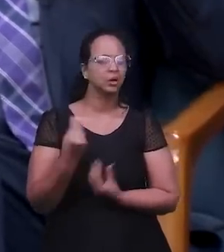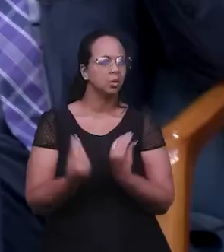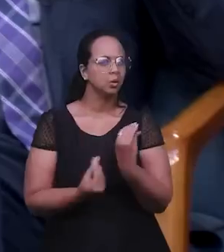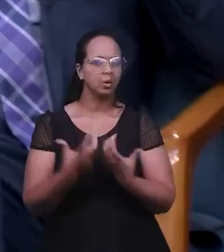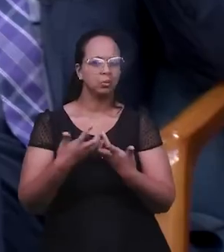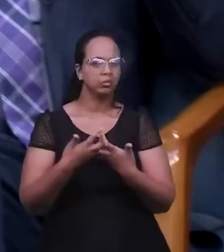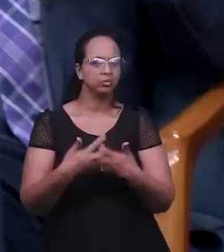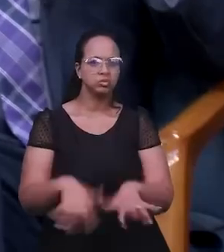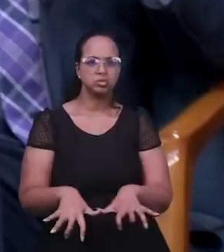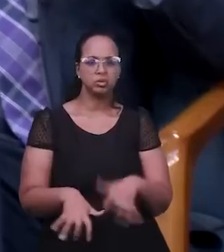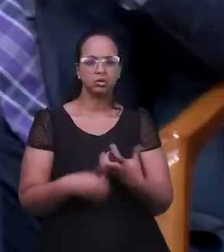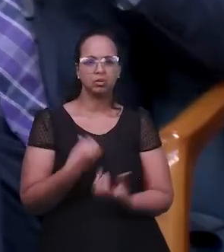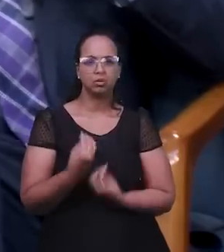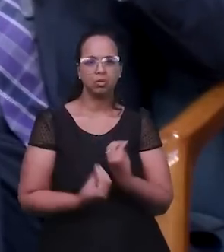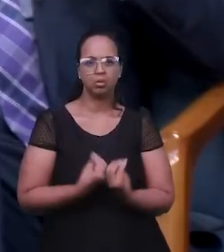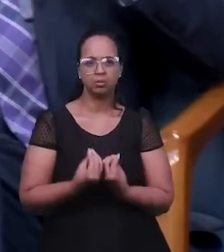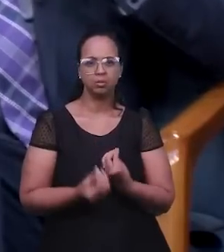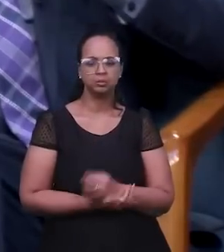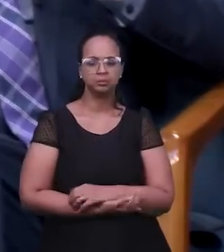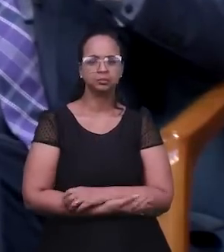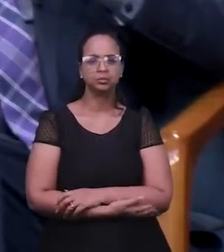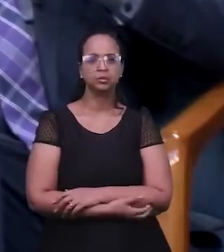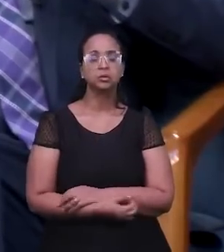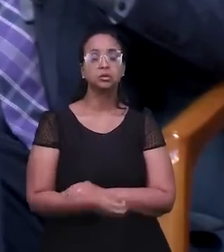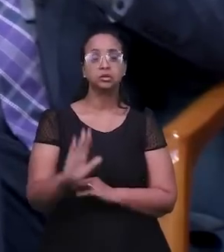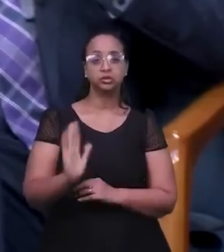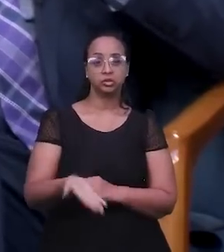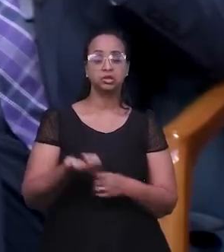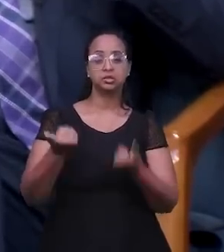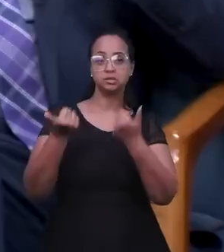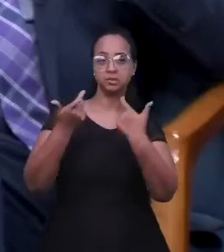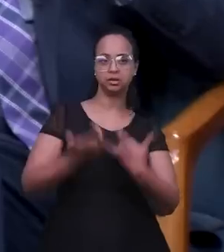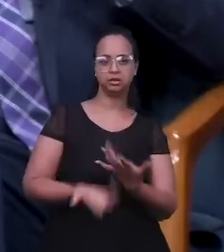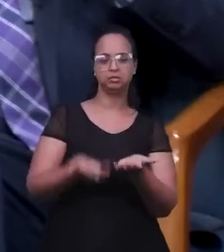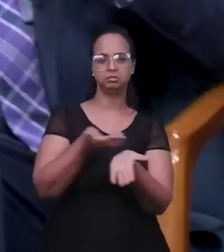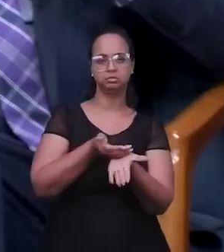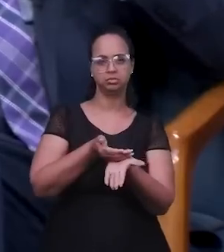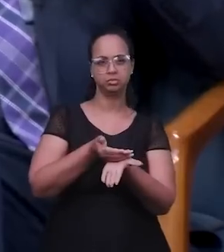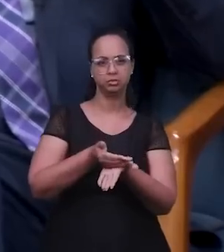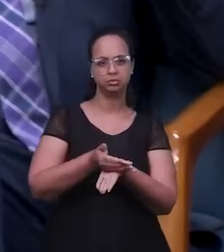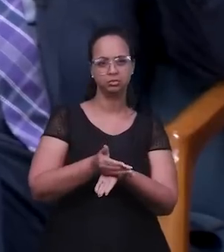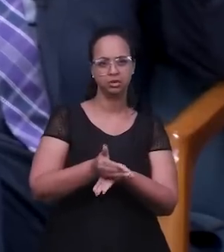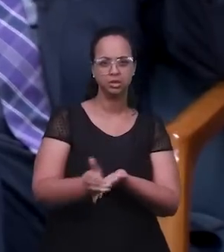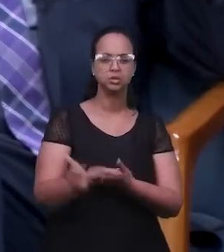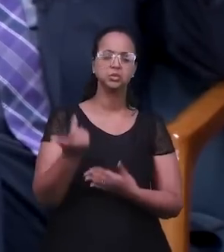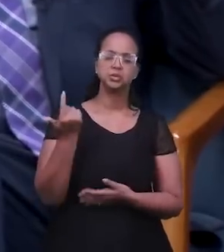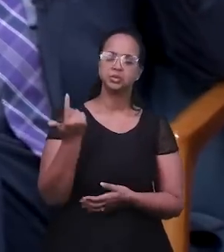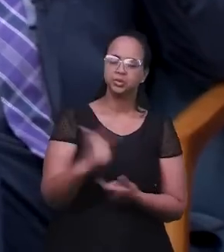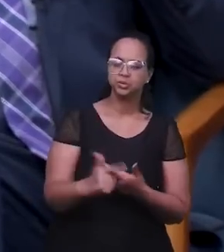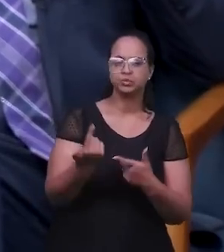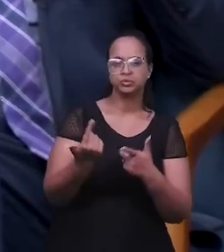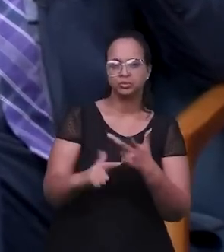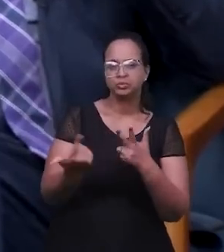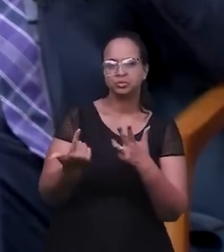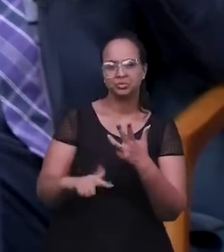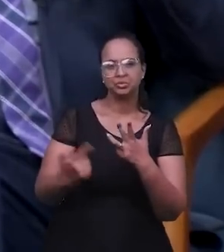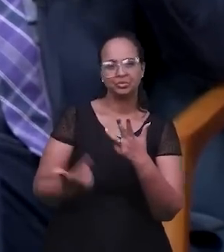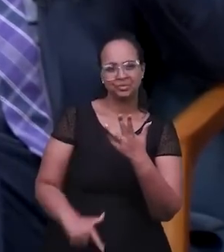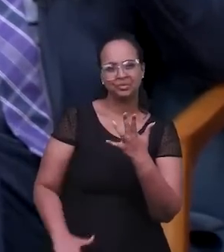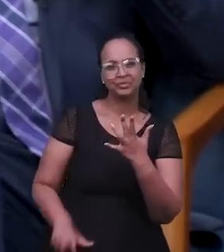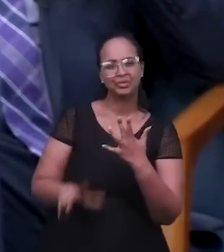pacto? Como se estabeleceu o novo pacto? Só para recapitular aquilo que nós falamos lá no início,